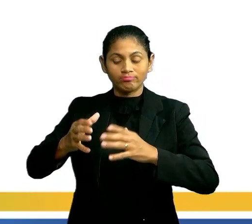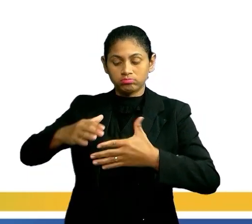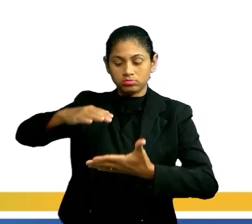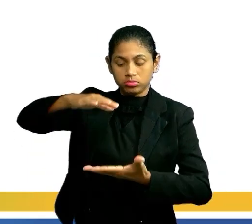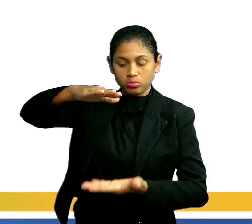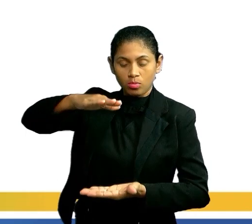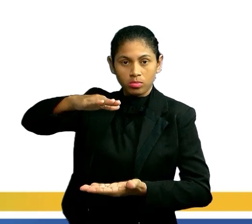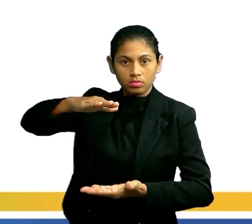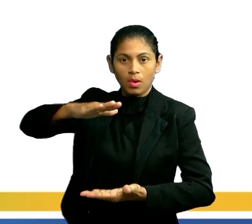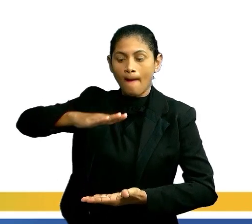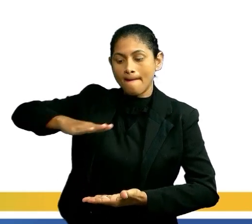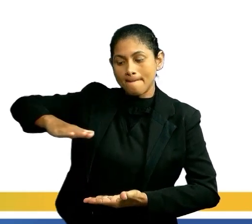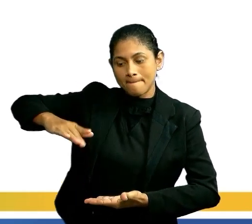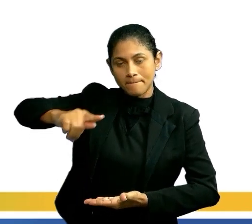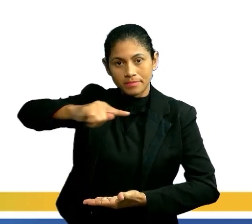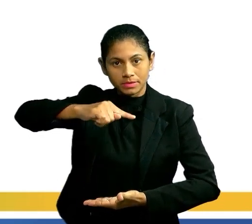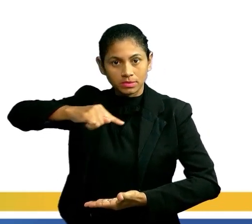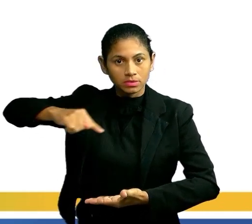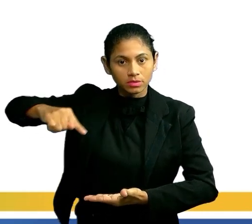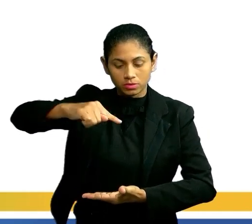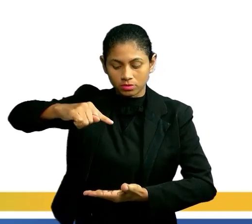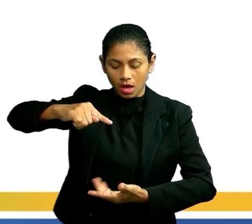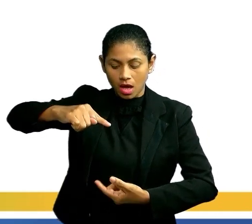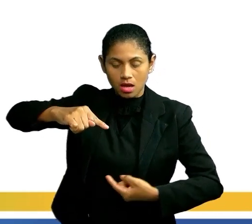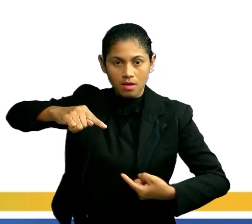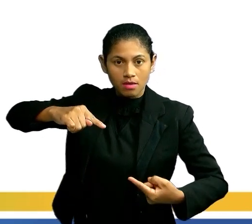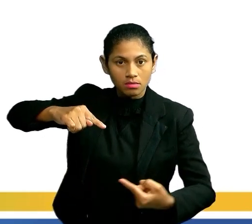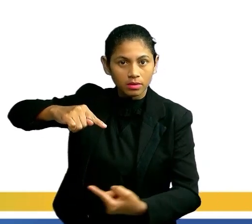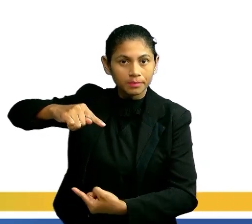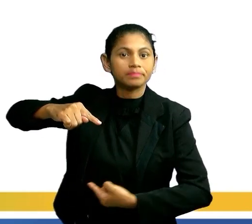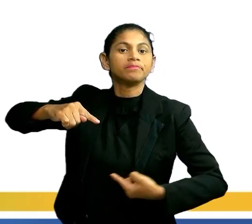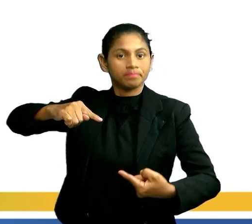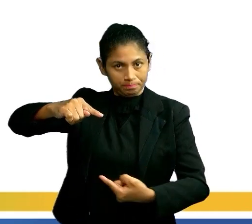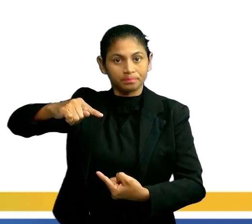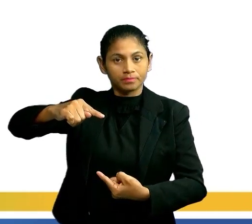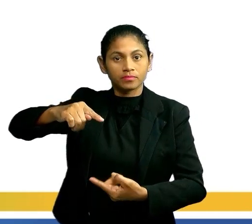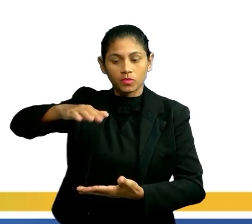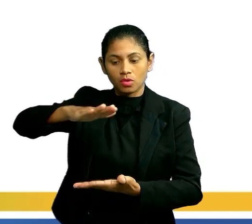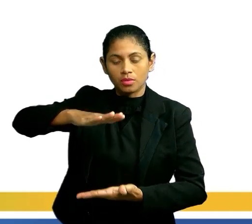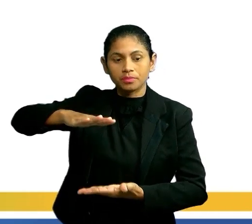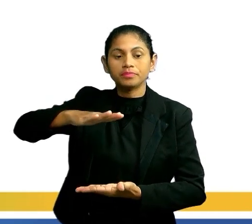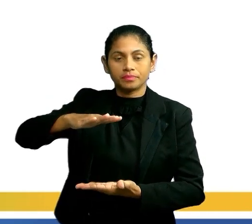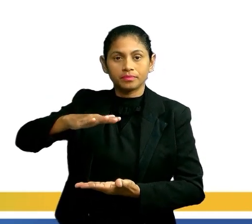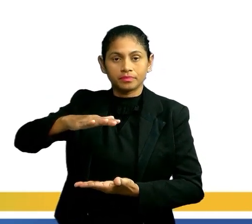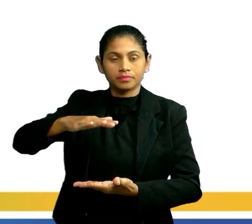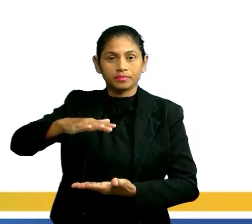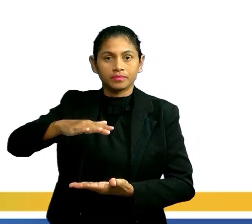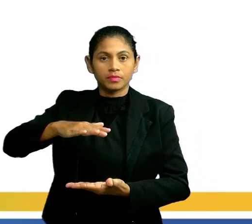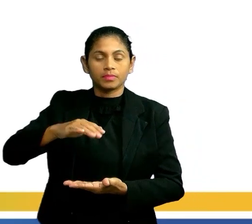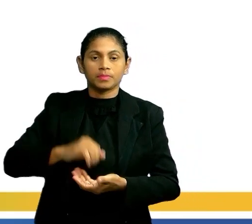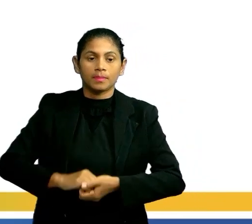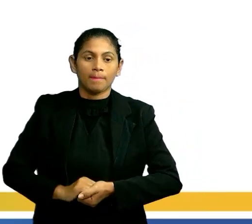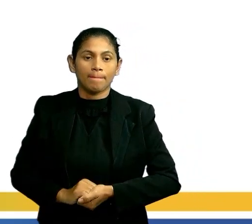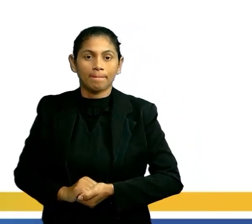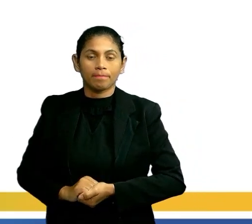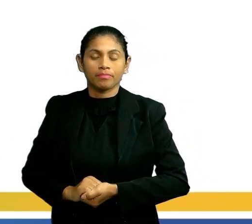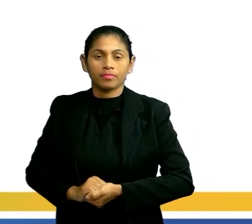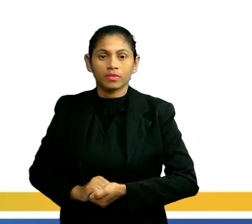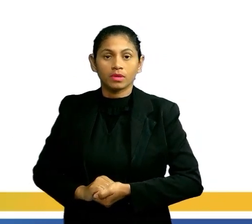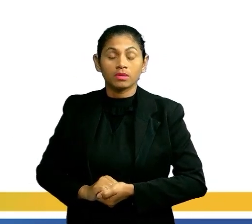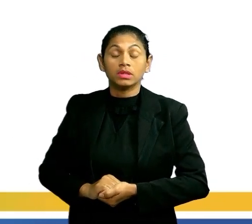isso? Essa é a face superior e essa é a face inferior, correto? E elas